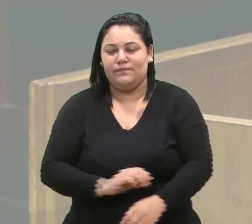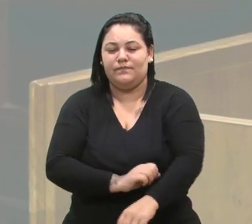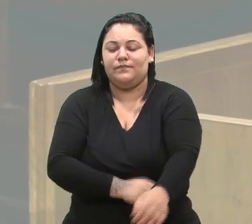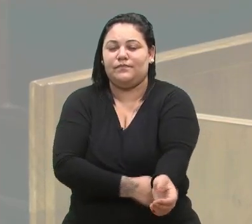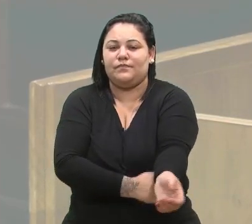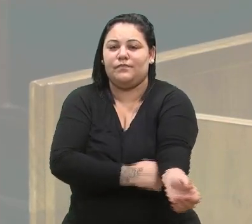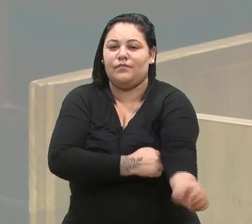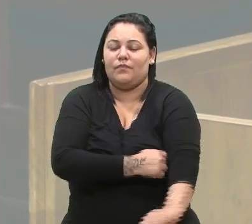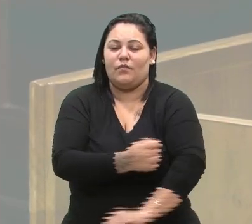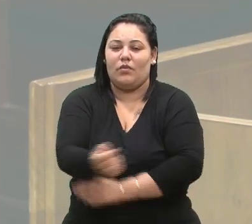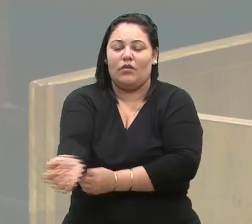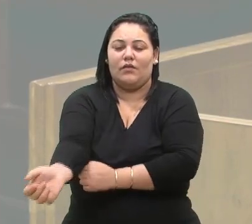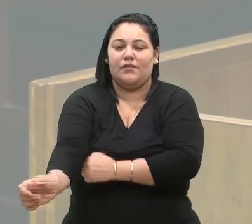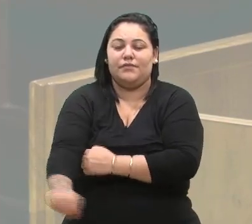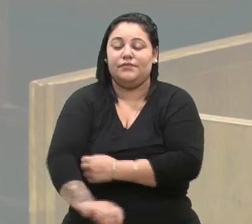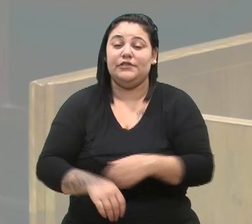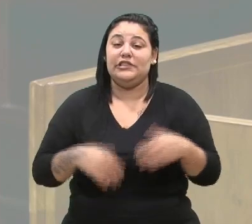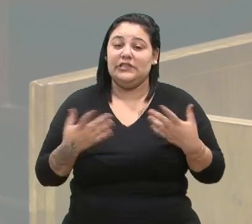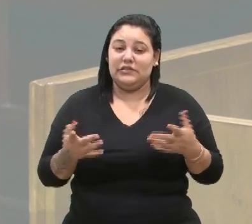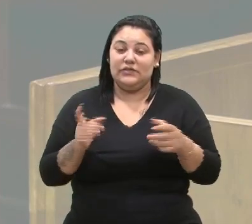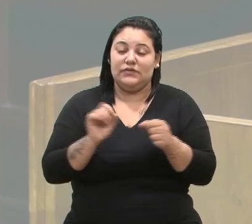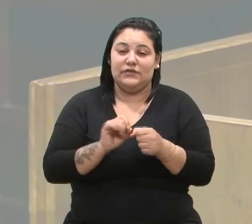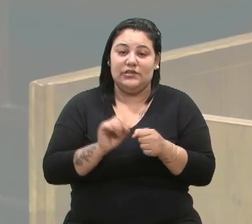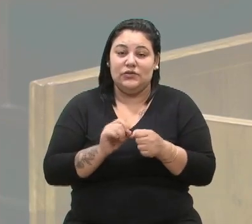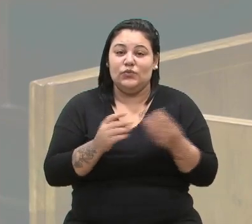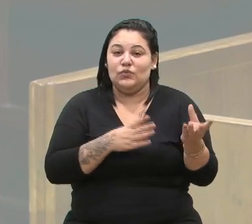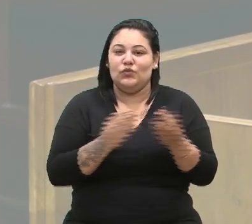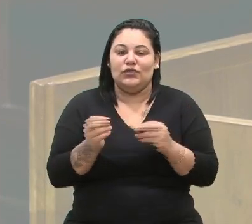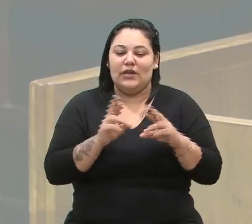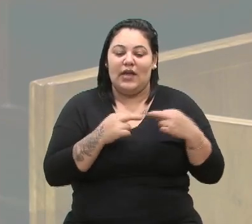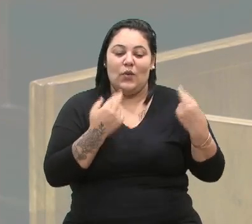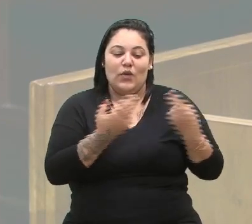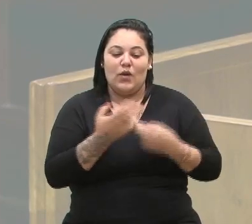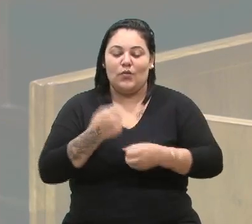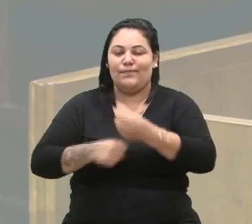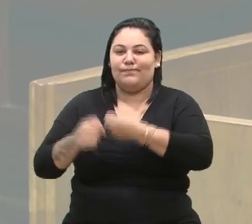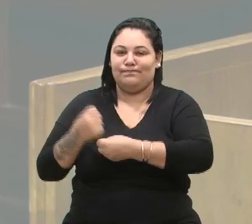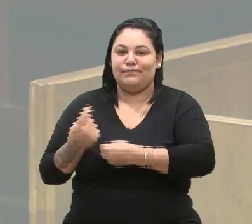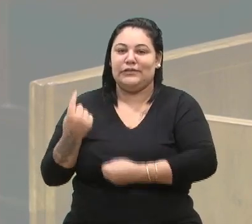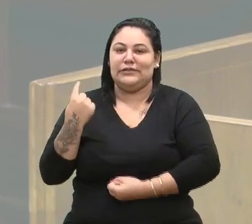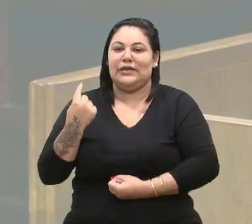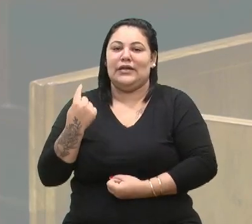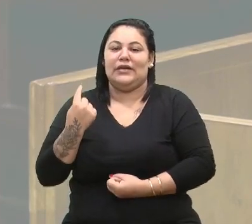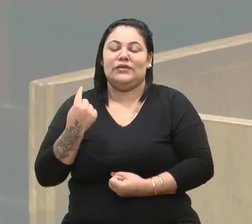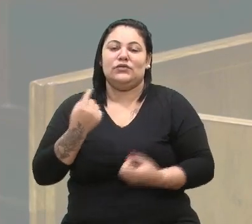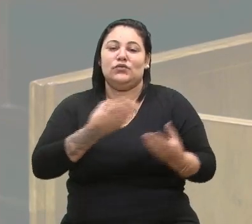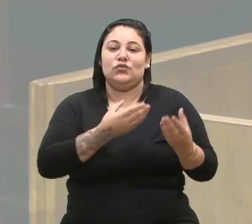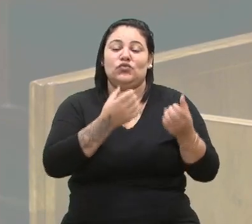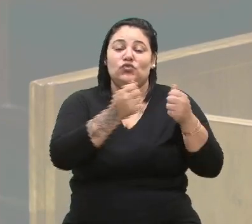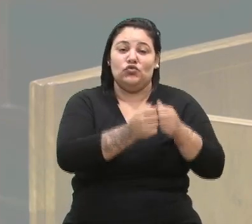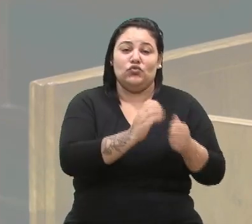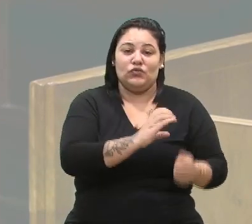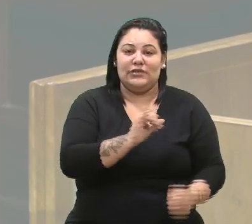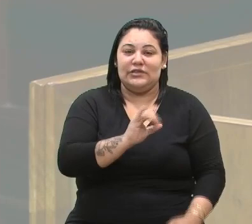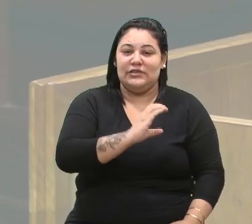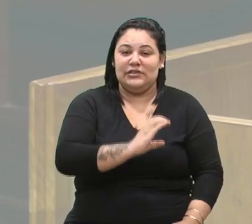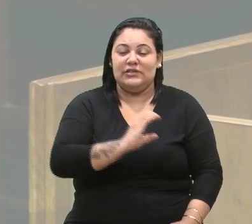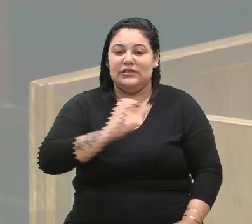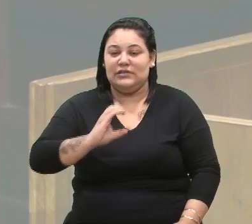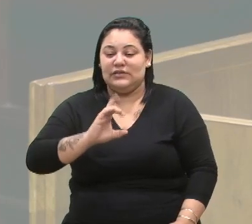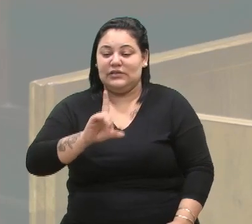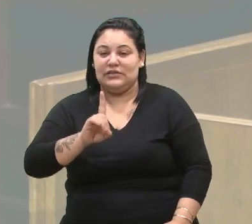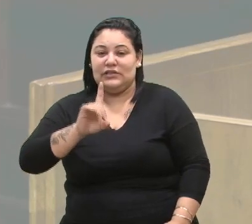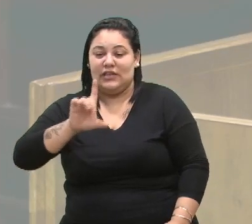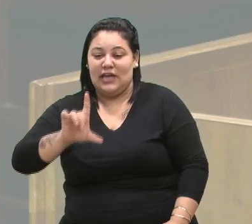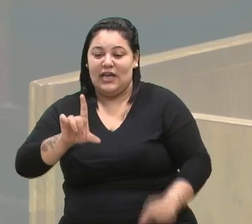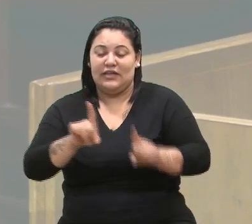Então, com muitas reuniões no ano passado, com muitas conversas com o SIC, com o CDL, com a Associação de